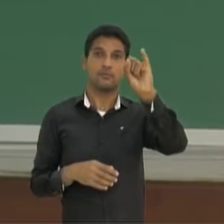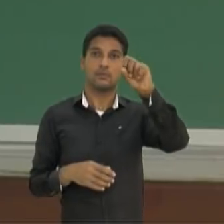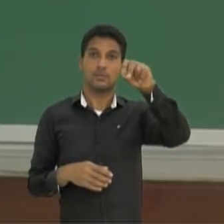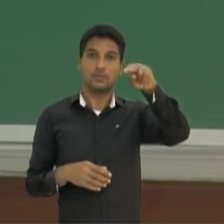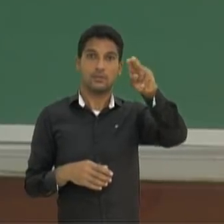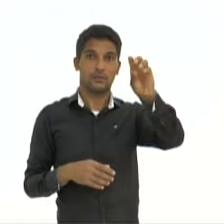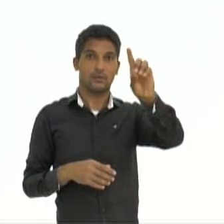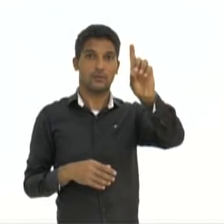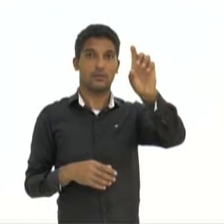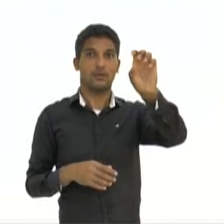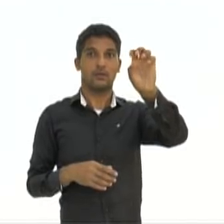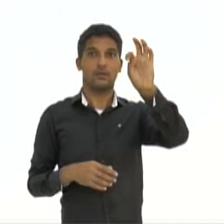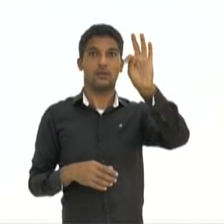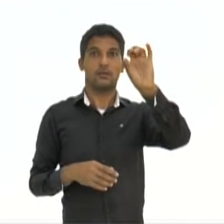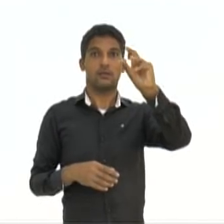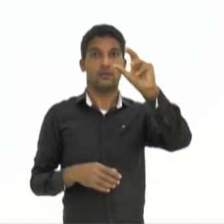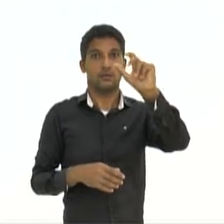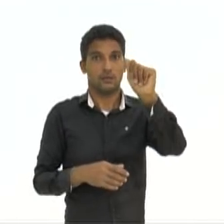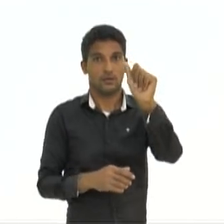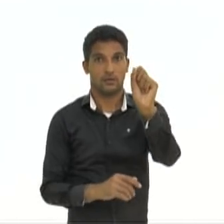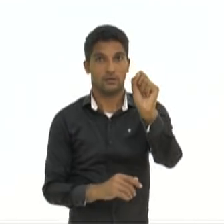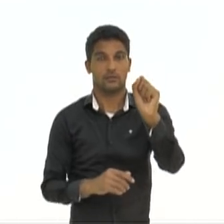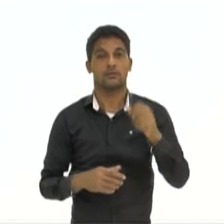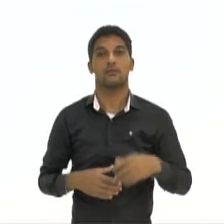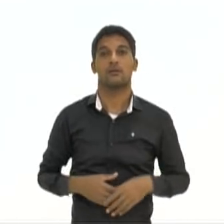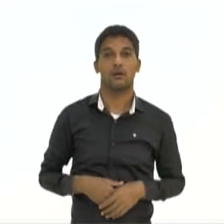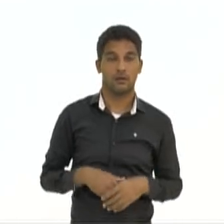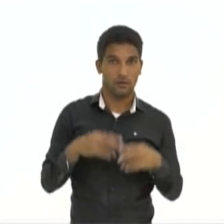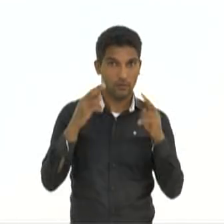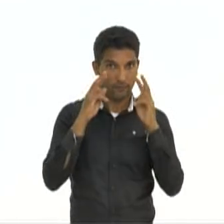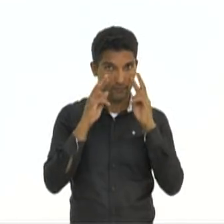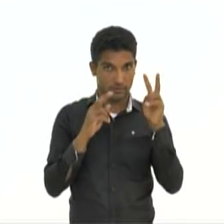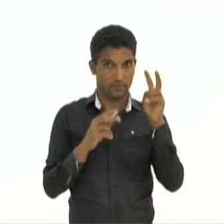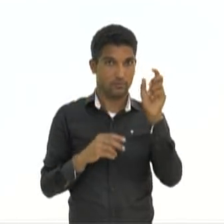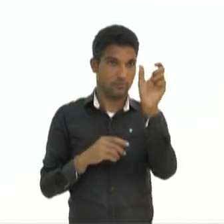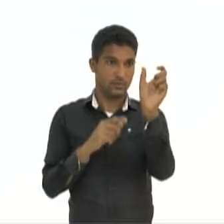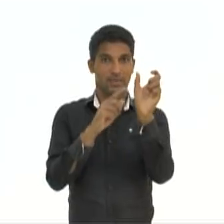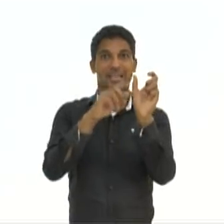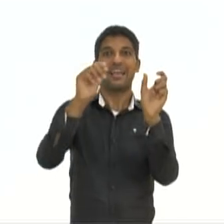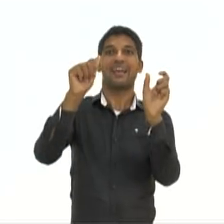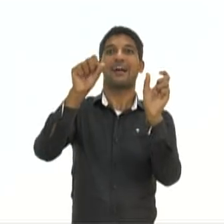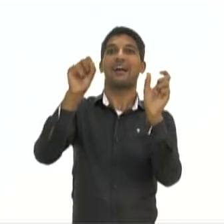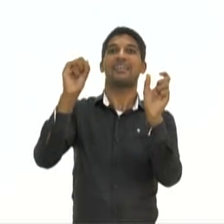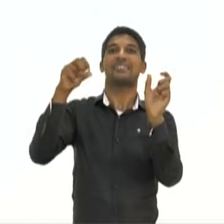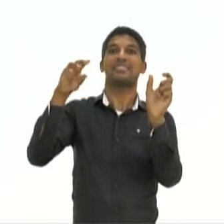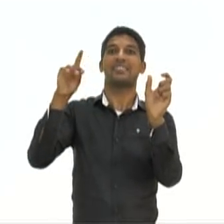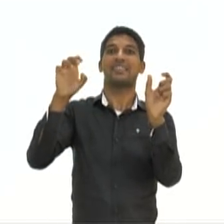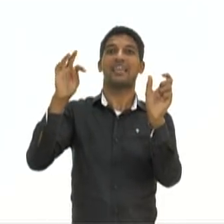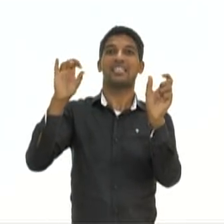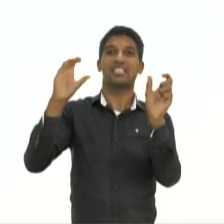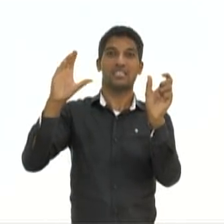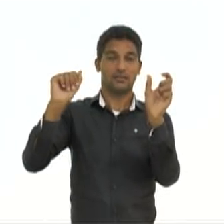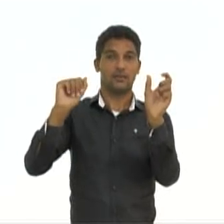viu que eu tenho uma assindética quando na frase não tem conjunção, né. Então, o a significa não.